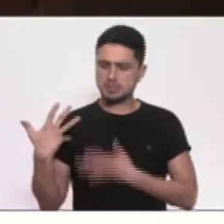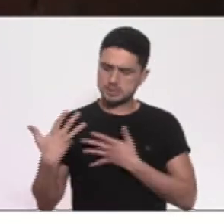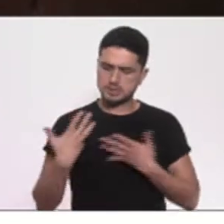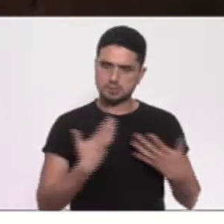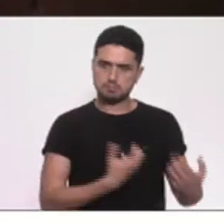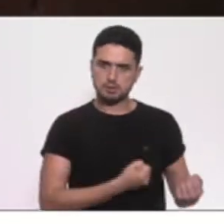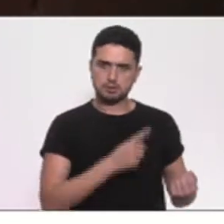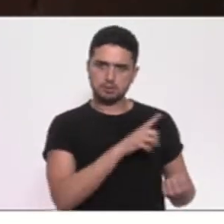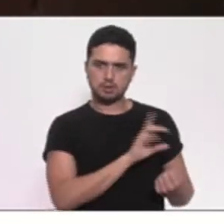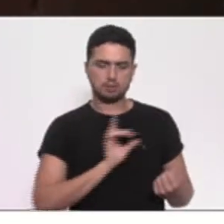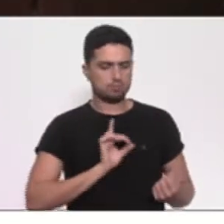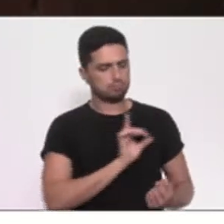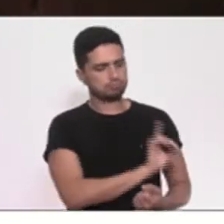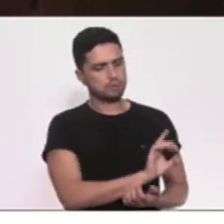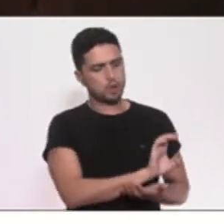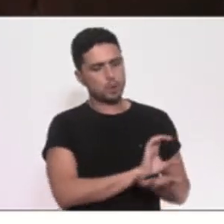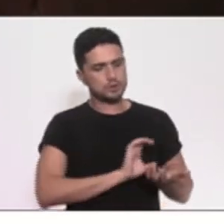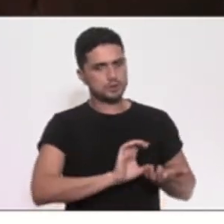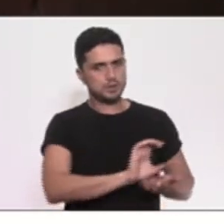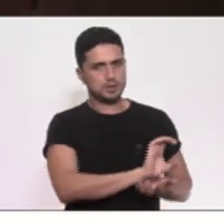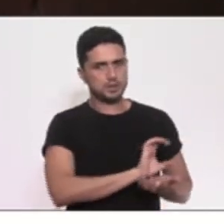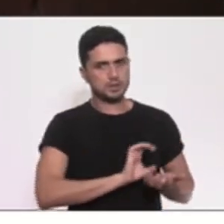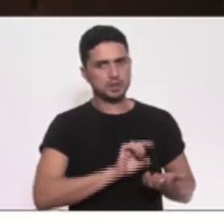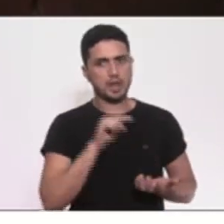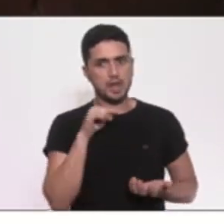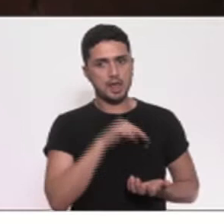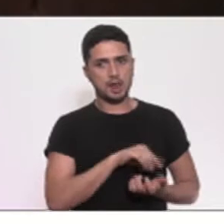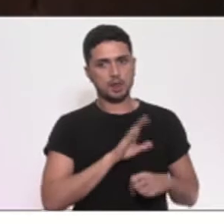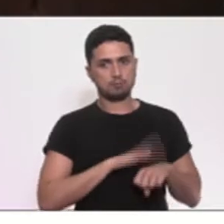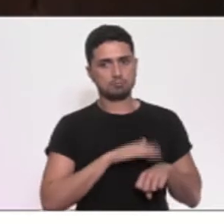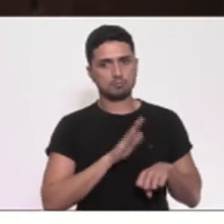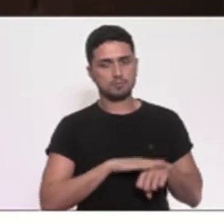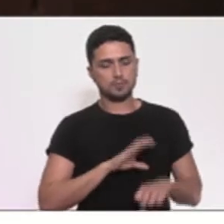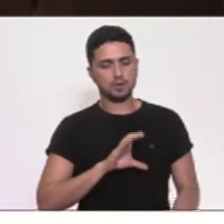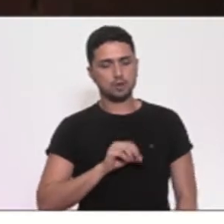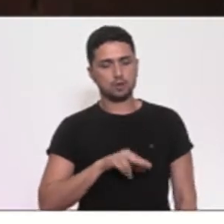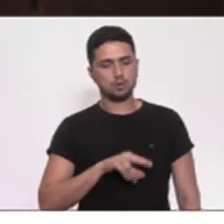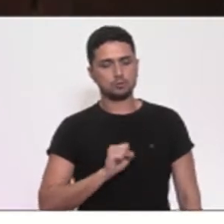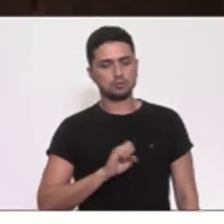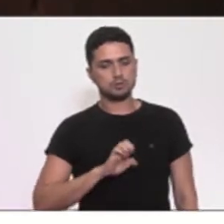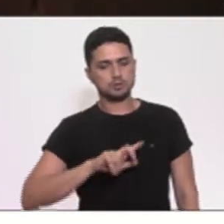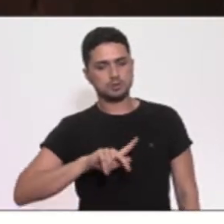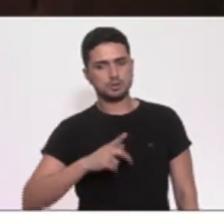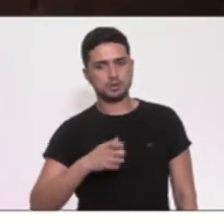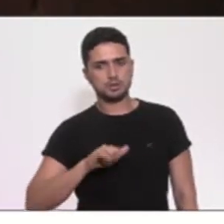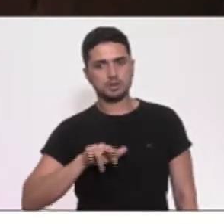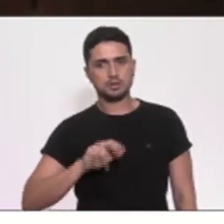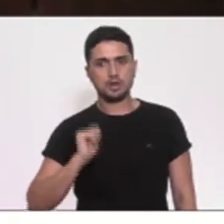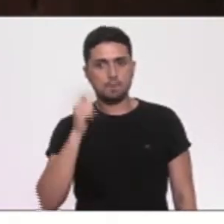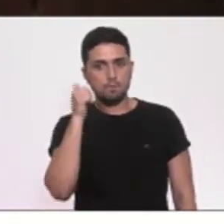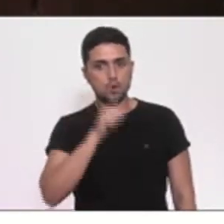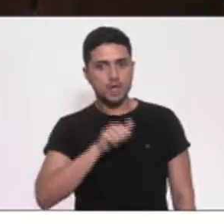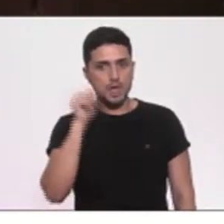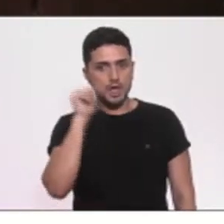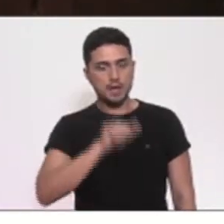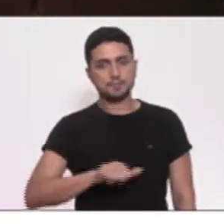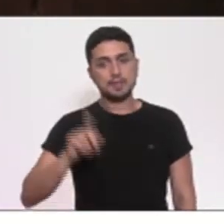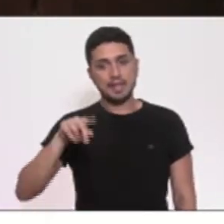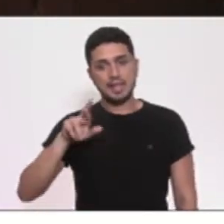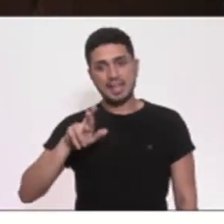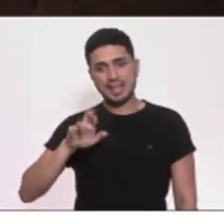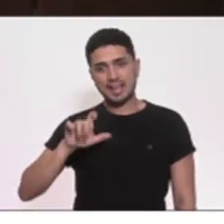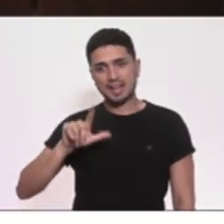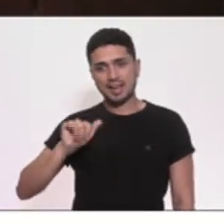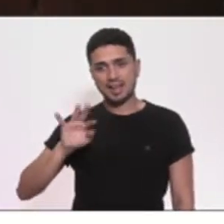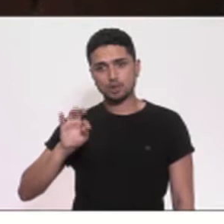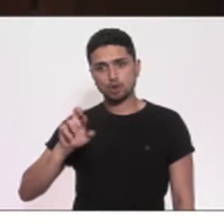que a conselheira que foi a relatora, a conselheira André, que foi a relatora do parecer prévio das contas, o Tribunal de